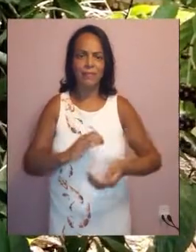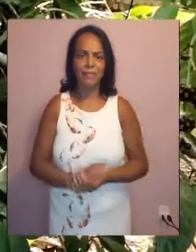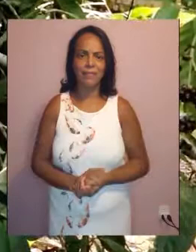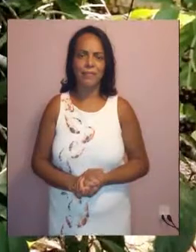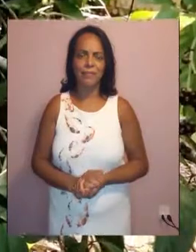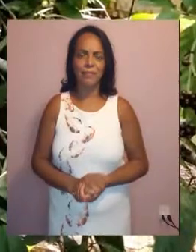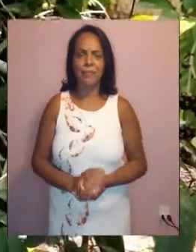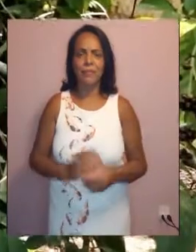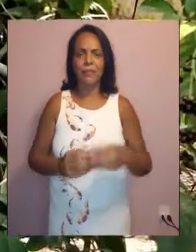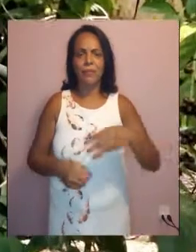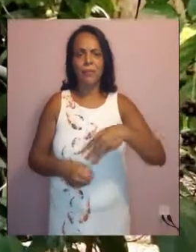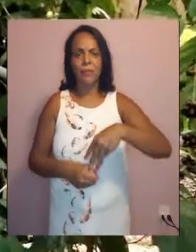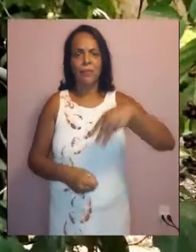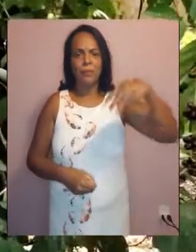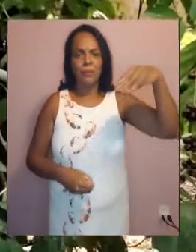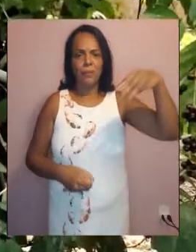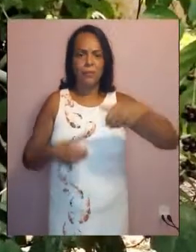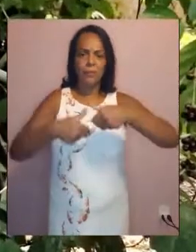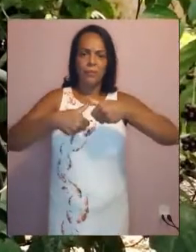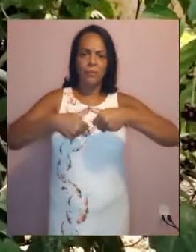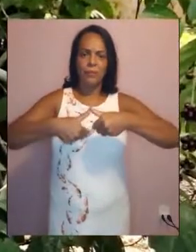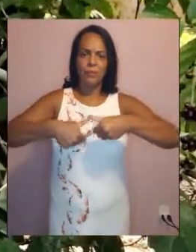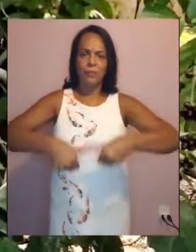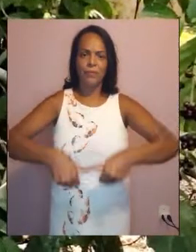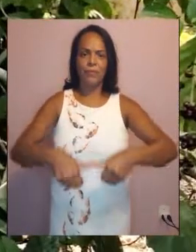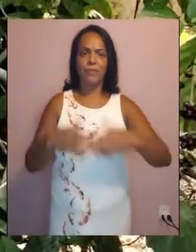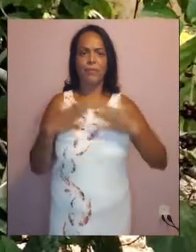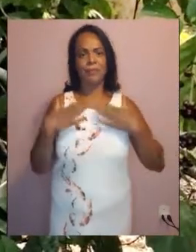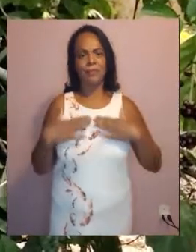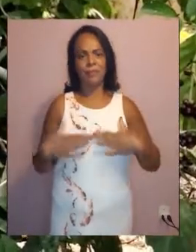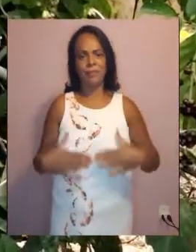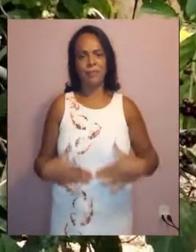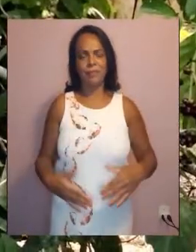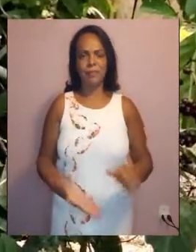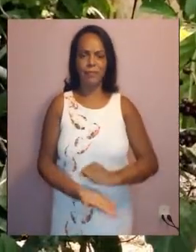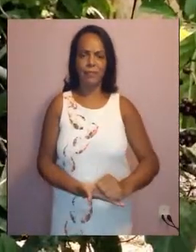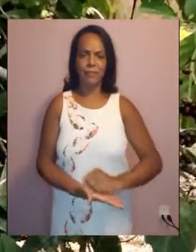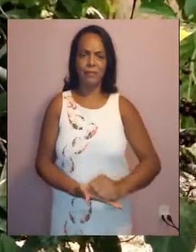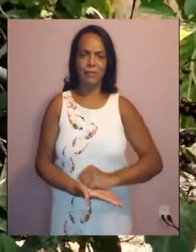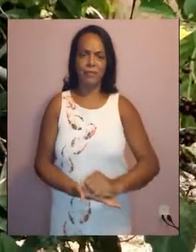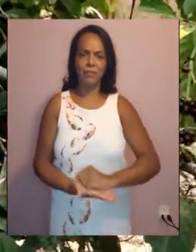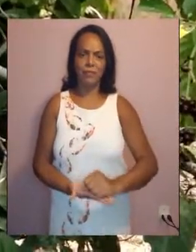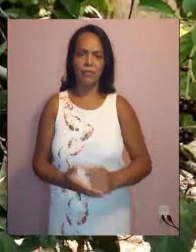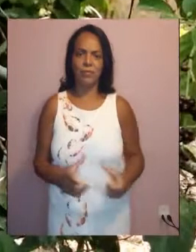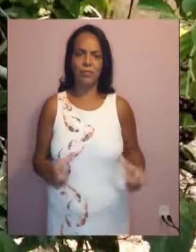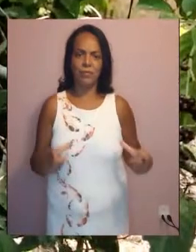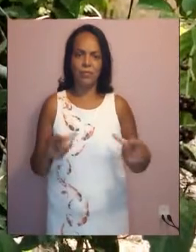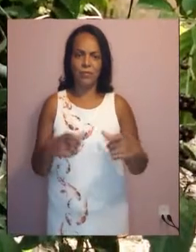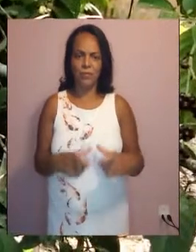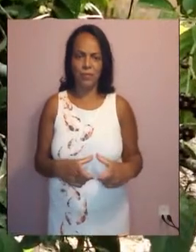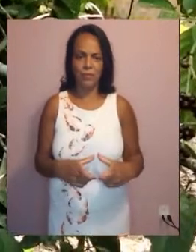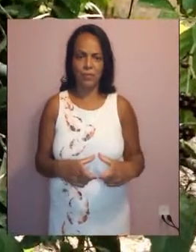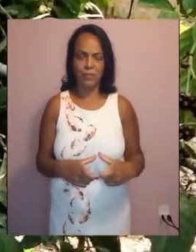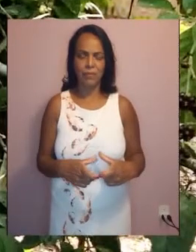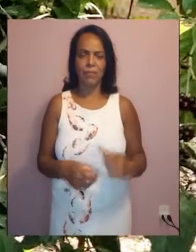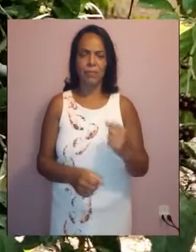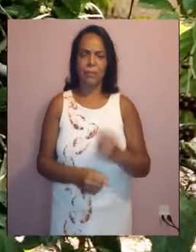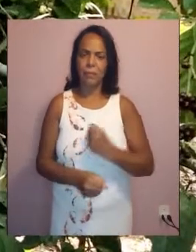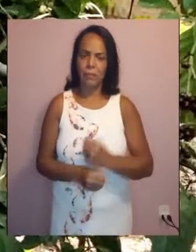né? Bateu o cipó, juntou com a folha, botou para cozinhar,